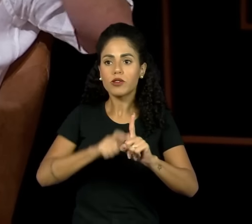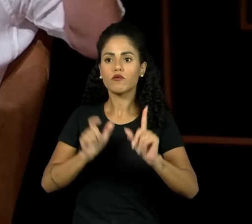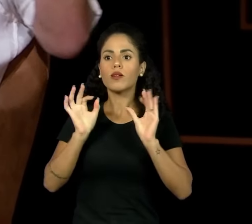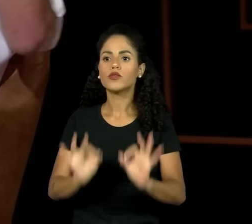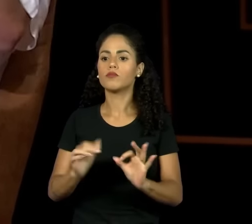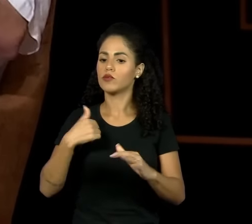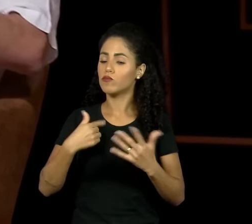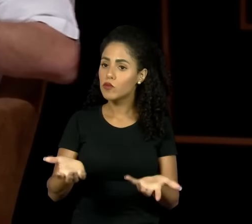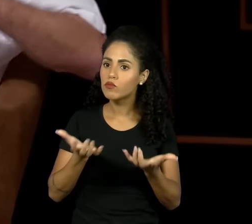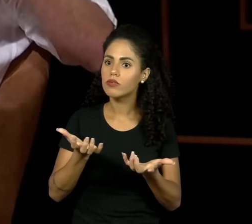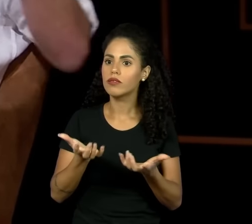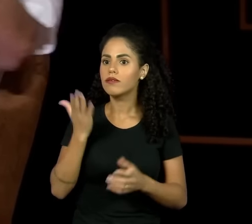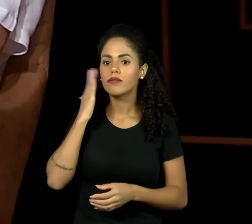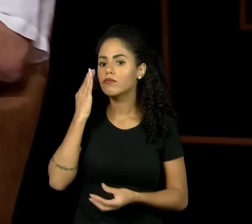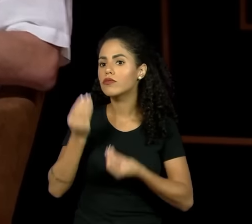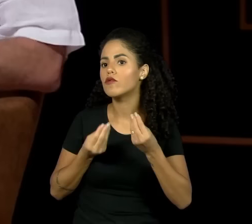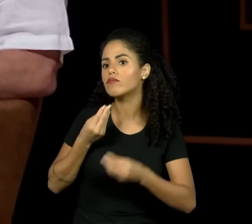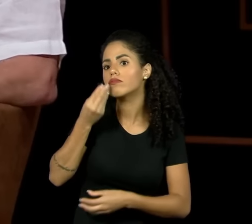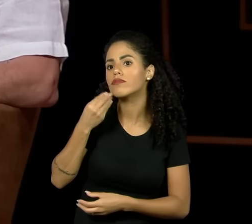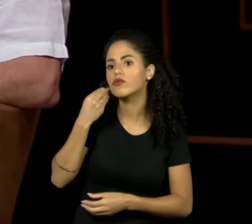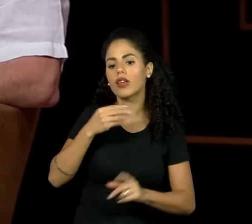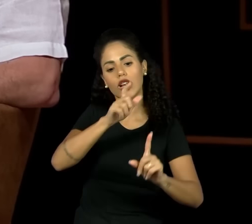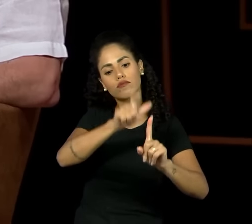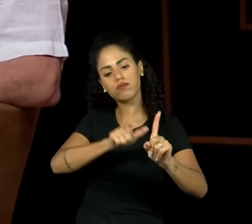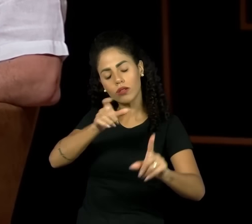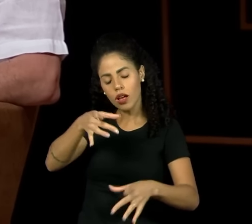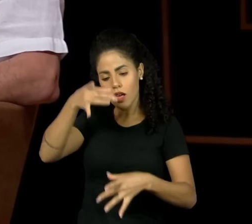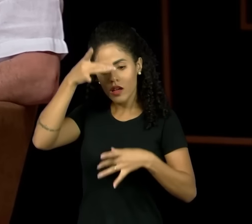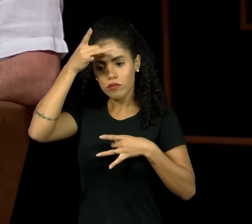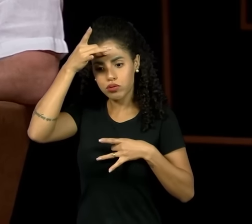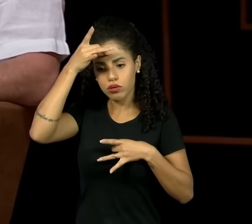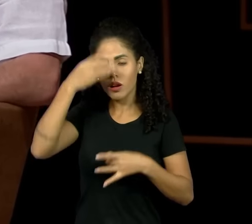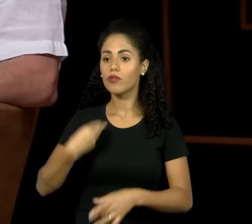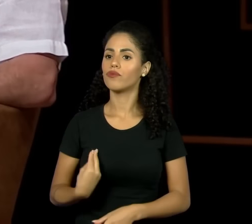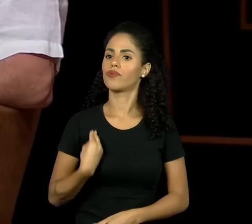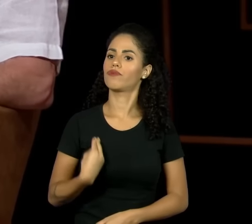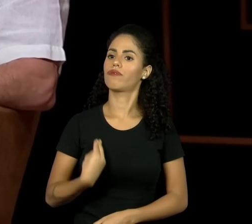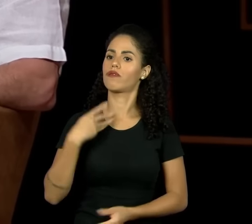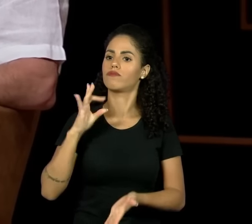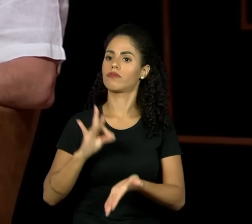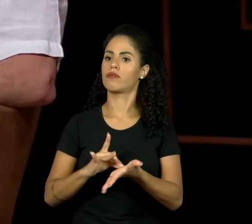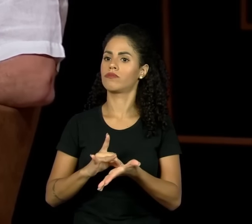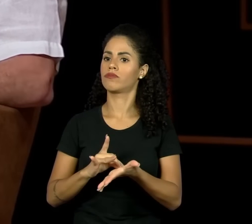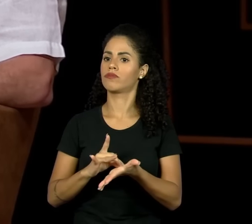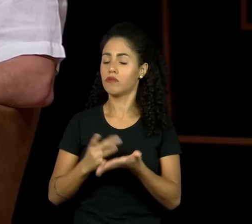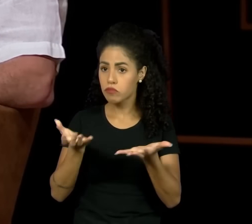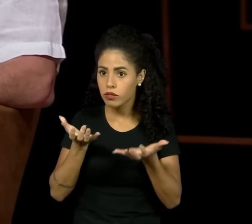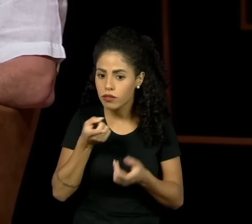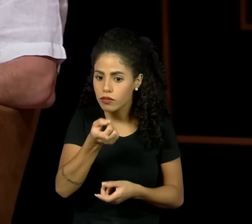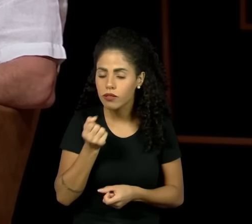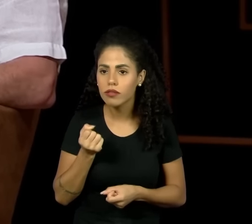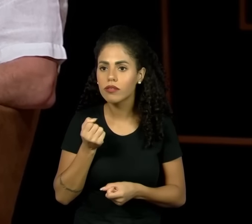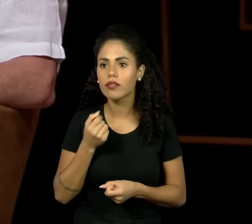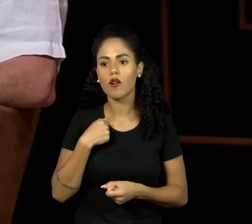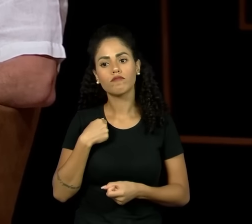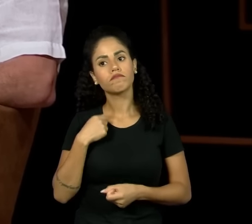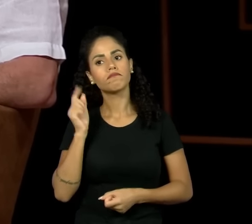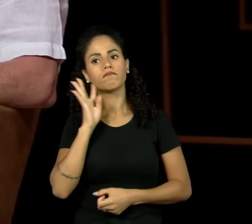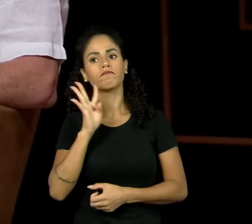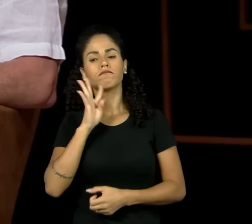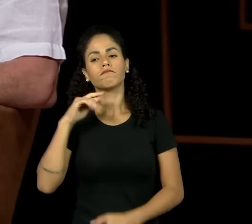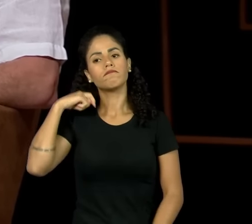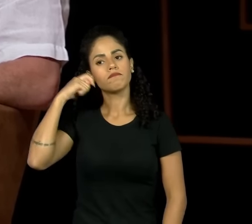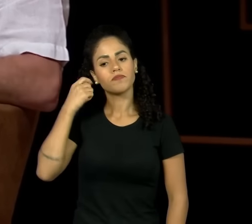você tá fazendo e da personagem que você tá fazendo eu acho que o barato e de atuar